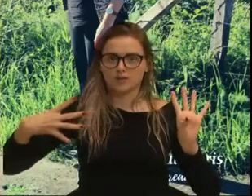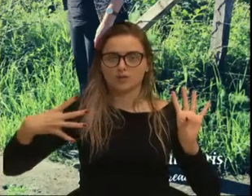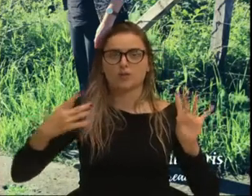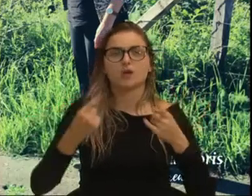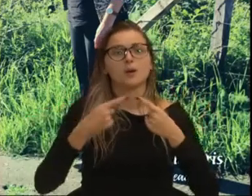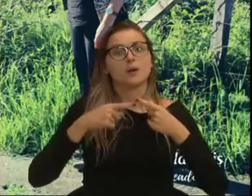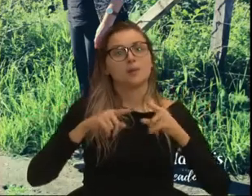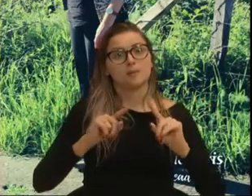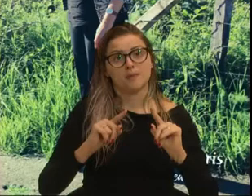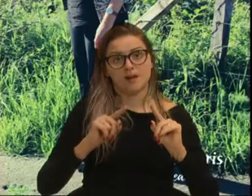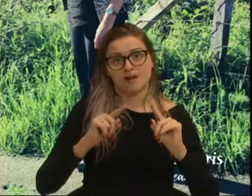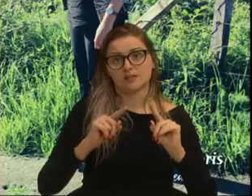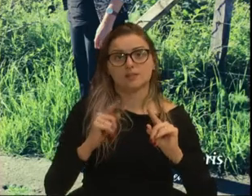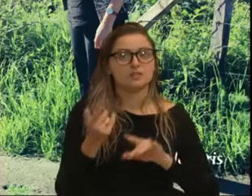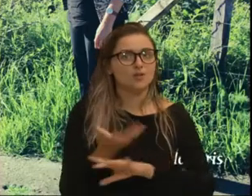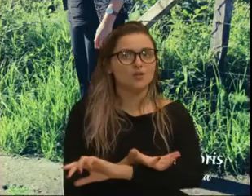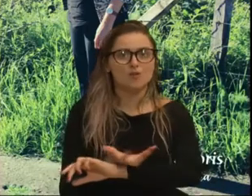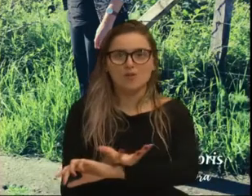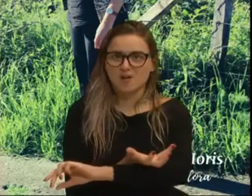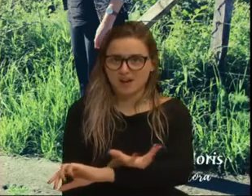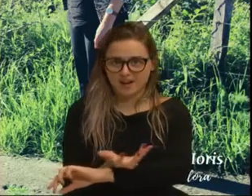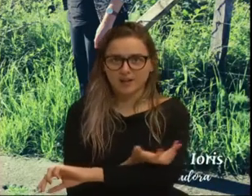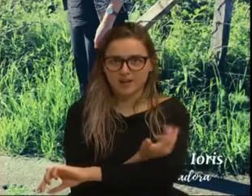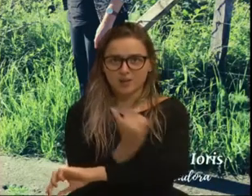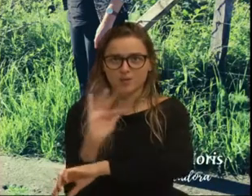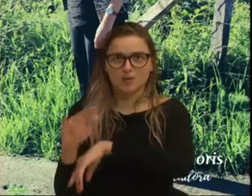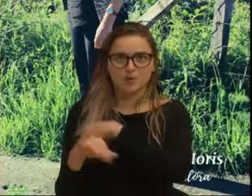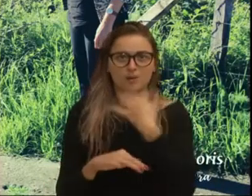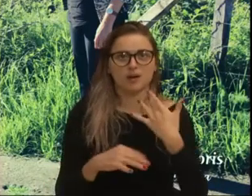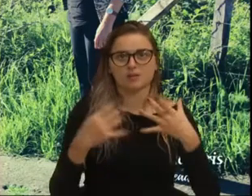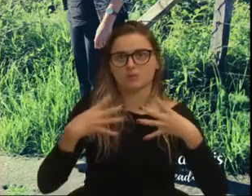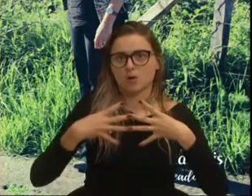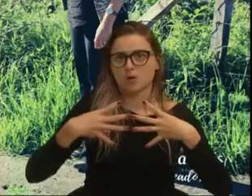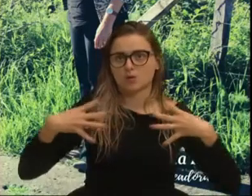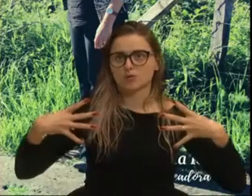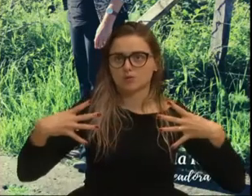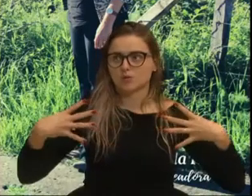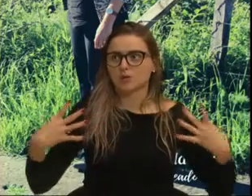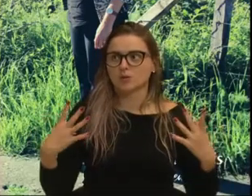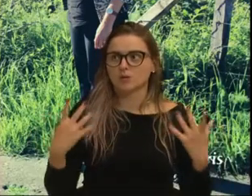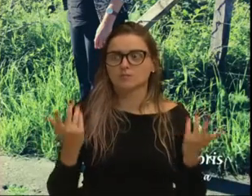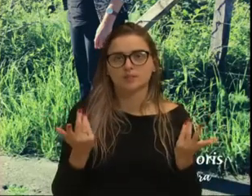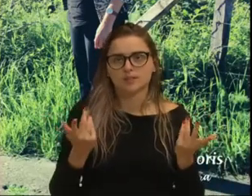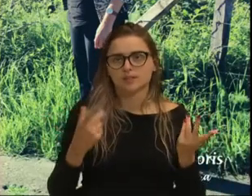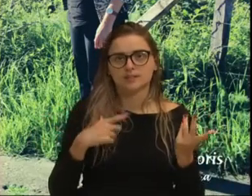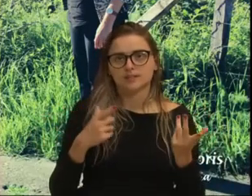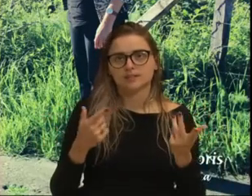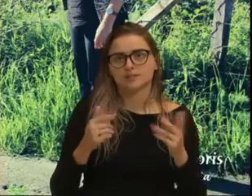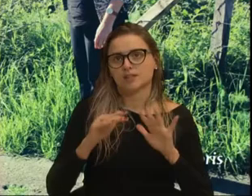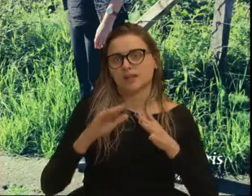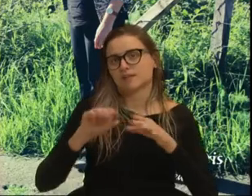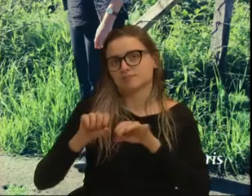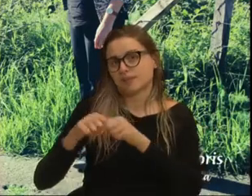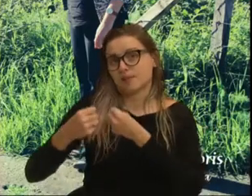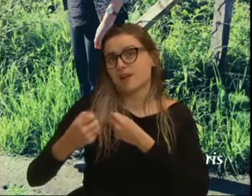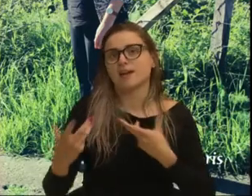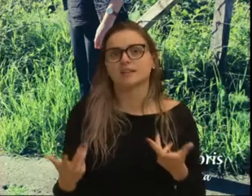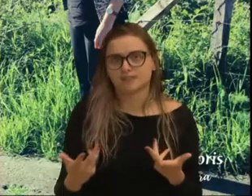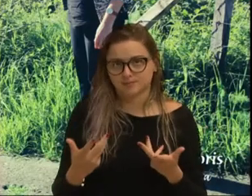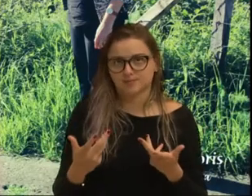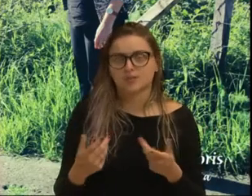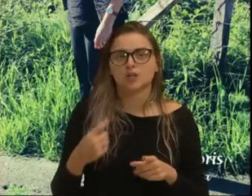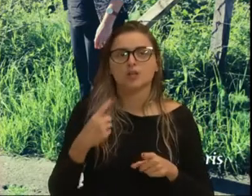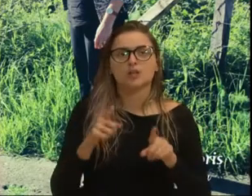vai avançando e até mesmo os fios acabam, a cerca acaba danificada, além